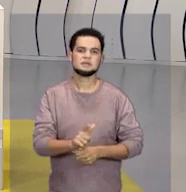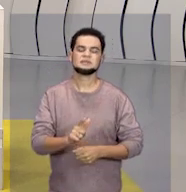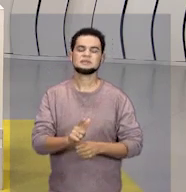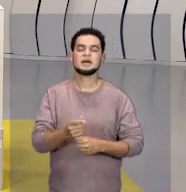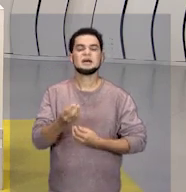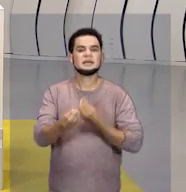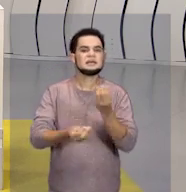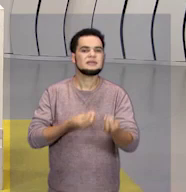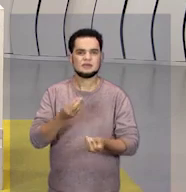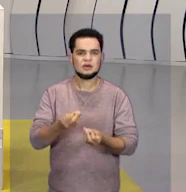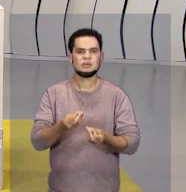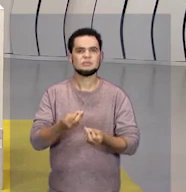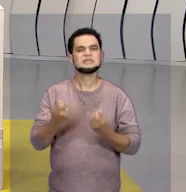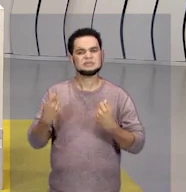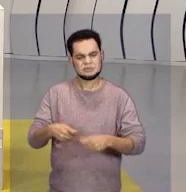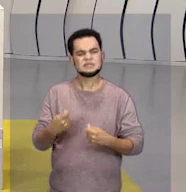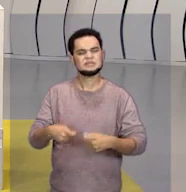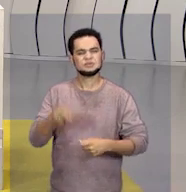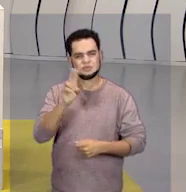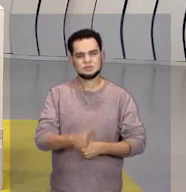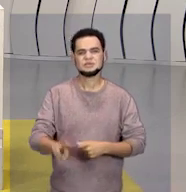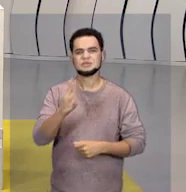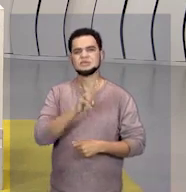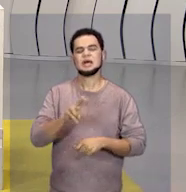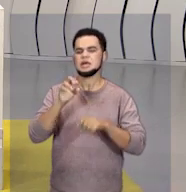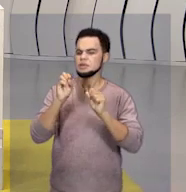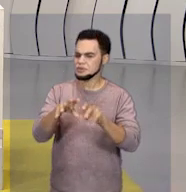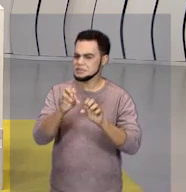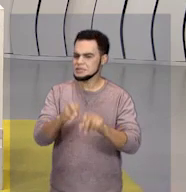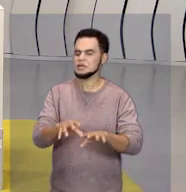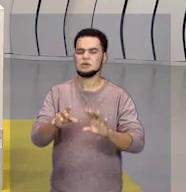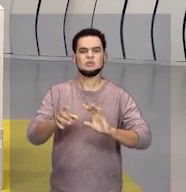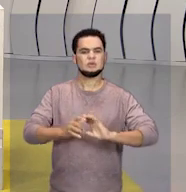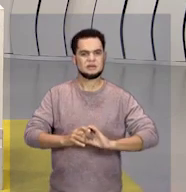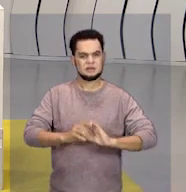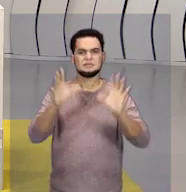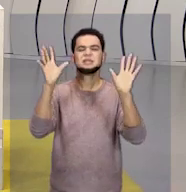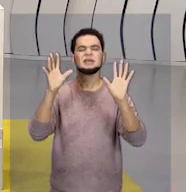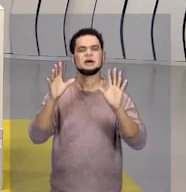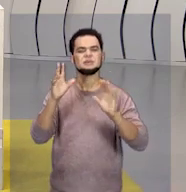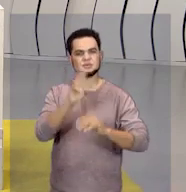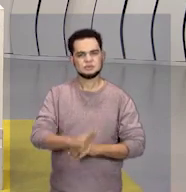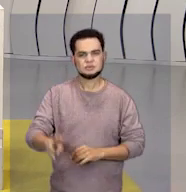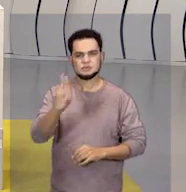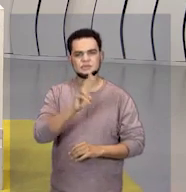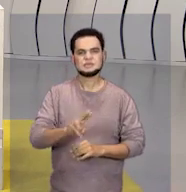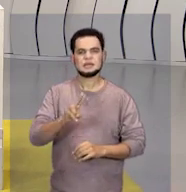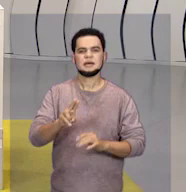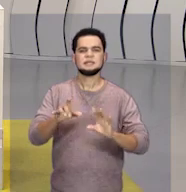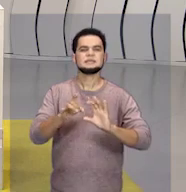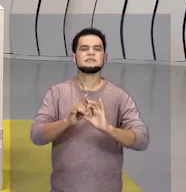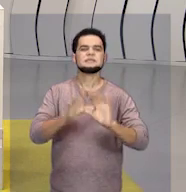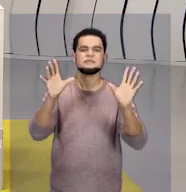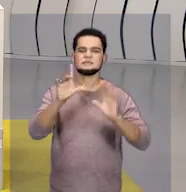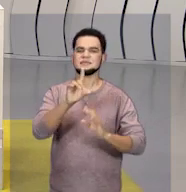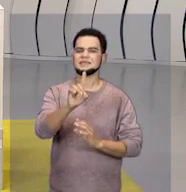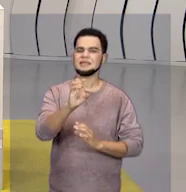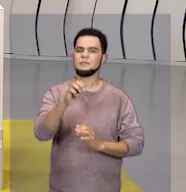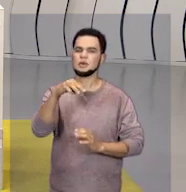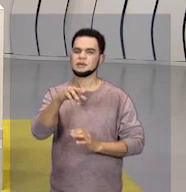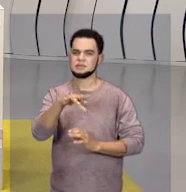No exercício da educação, no exercício da liberdade e no exercício da democracia.